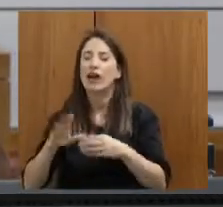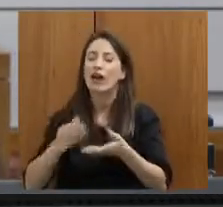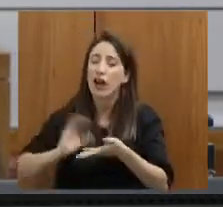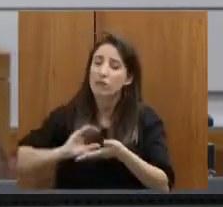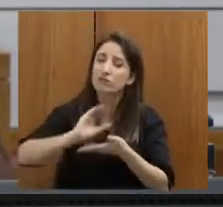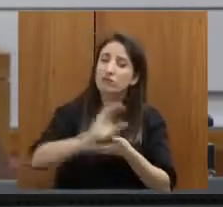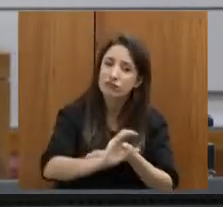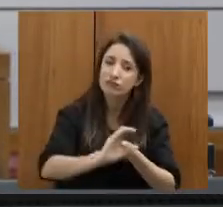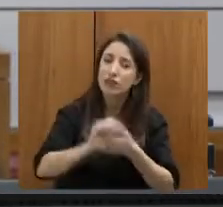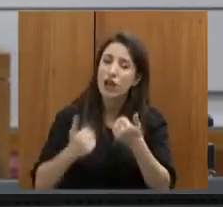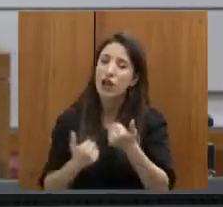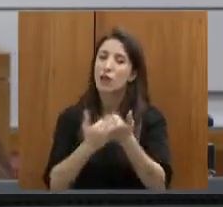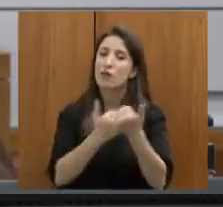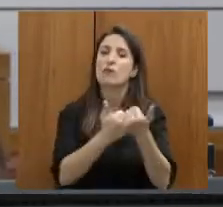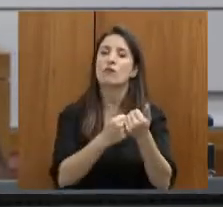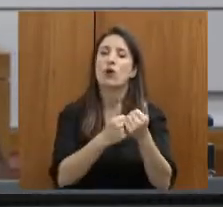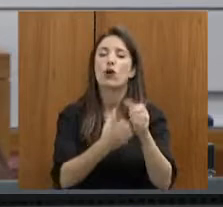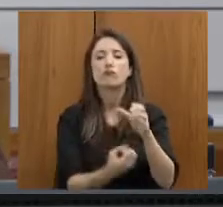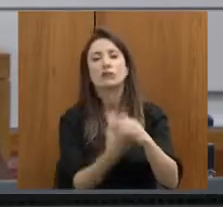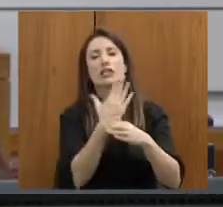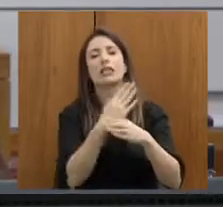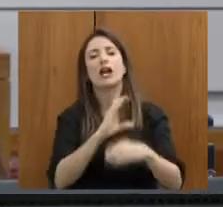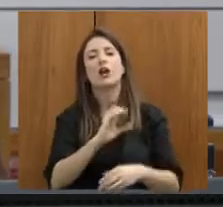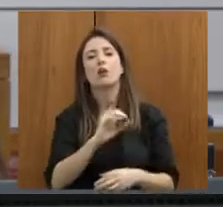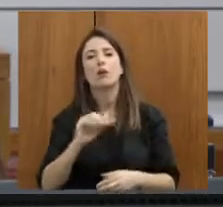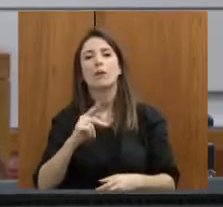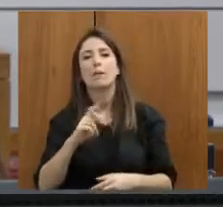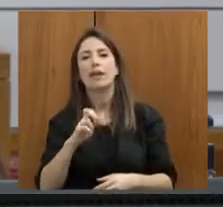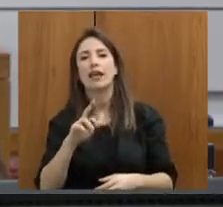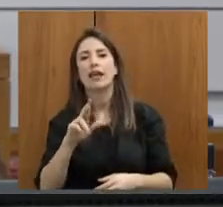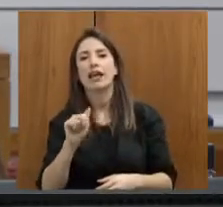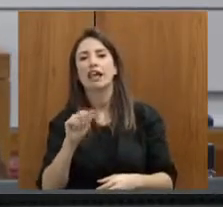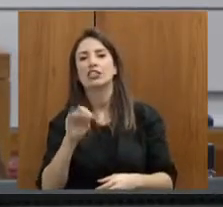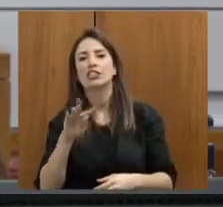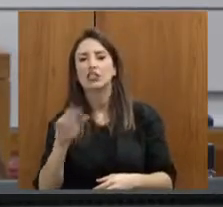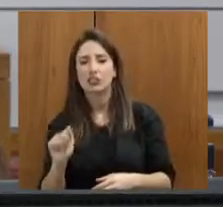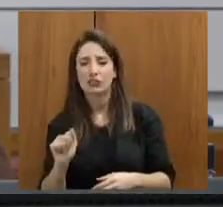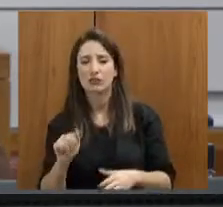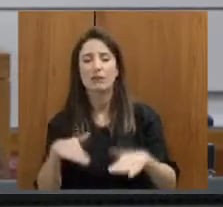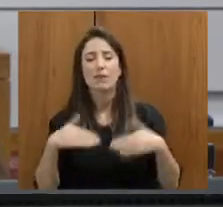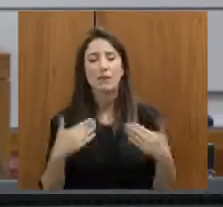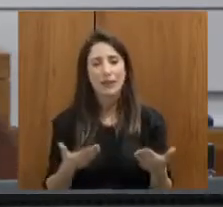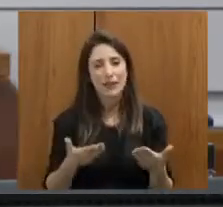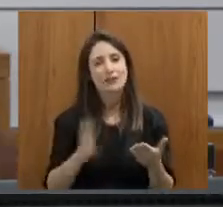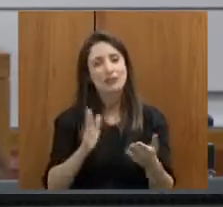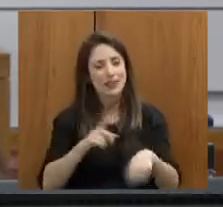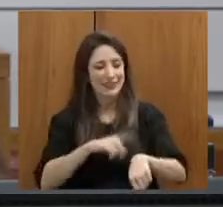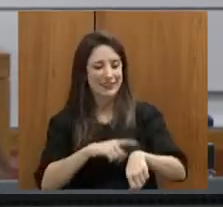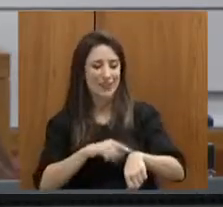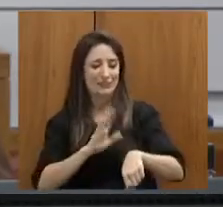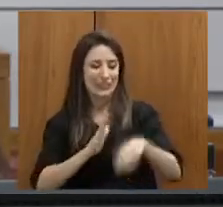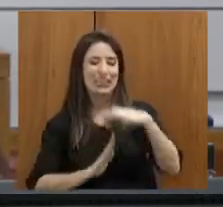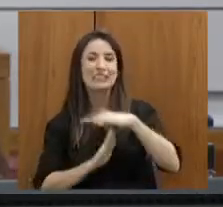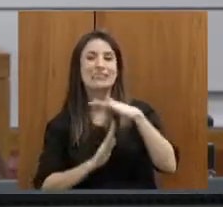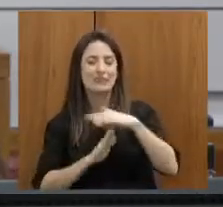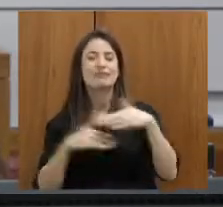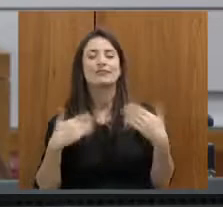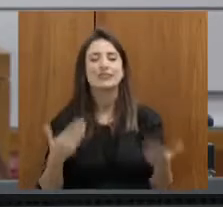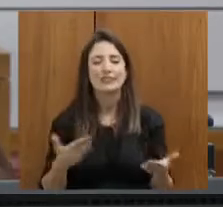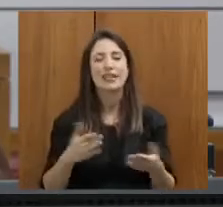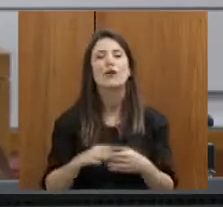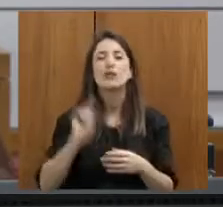vamos começar a pensar e aí como já já já deu tempo ali para encerrar mas depois a gente a gente pode pensar